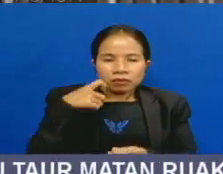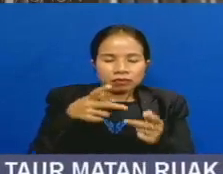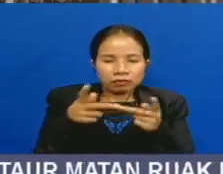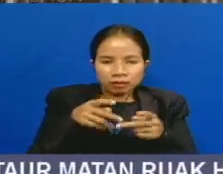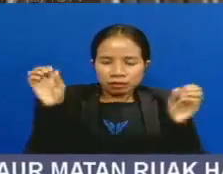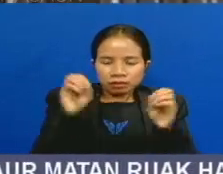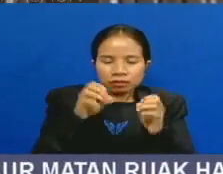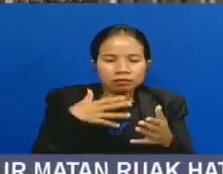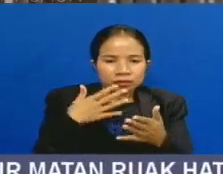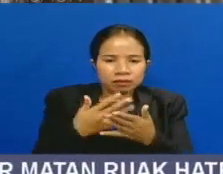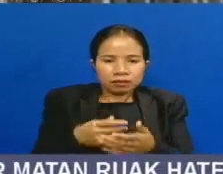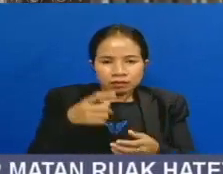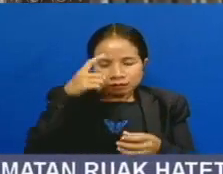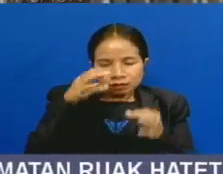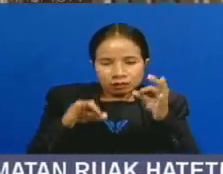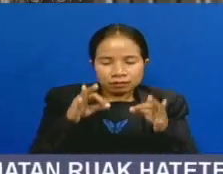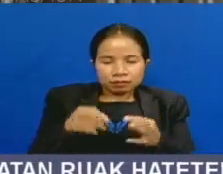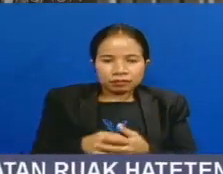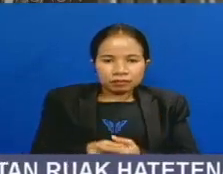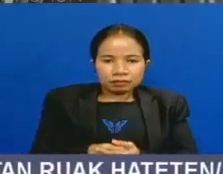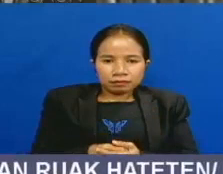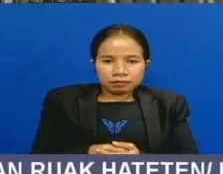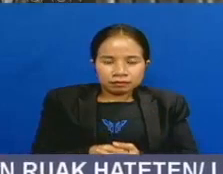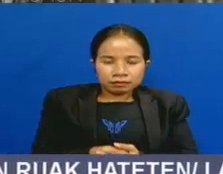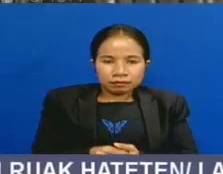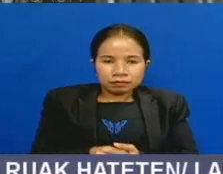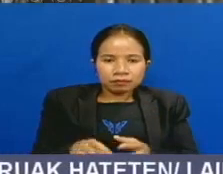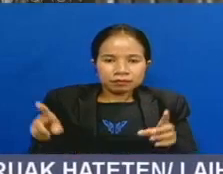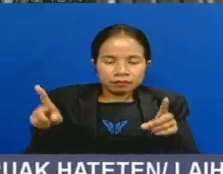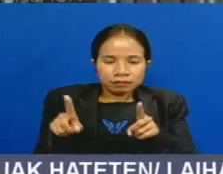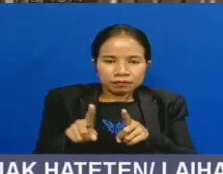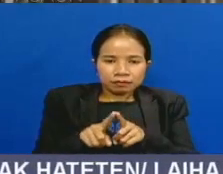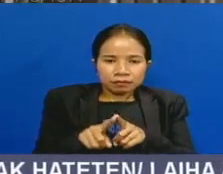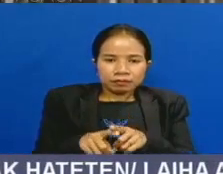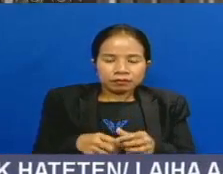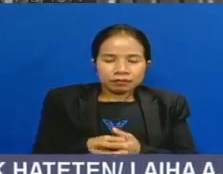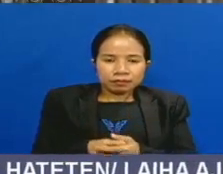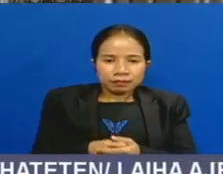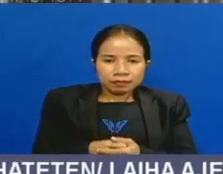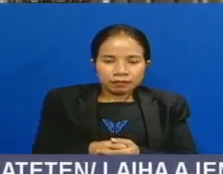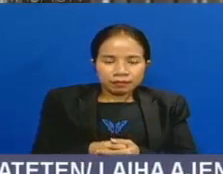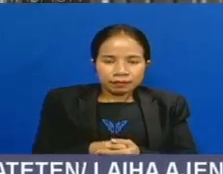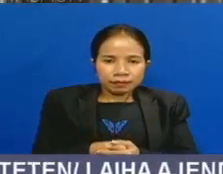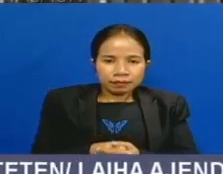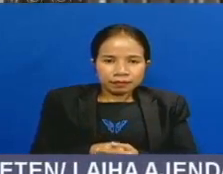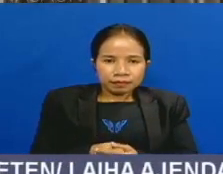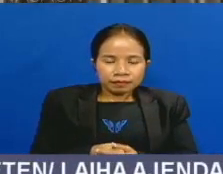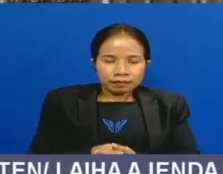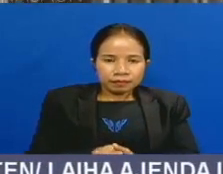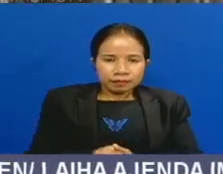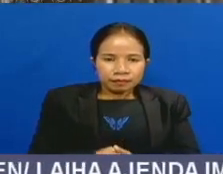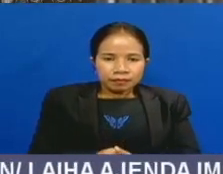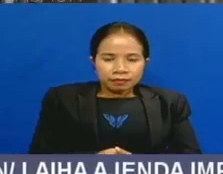la siguro sa tanga mi agora ya bisikan sampa sira sene kasi mat tama mi mo la sa is